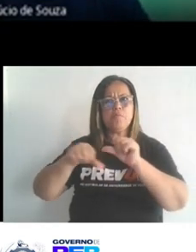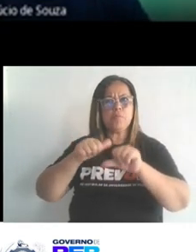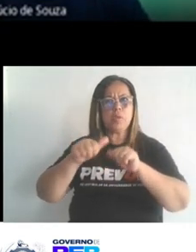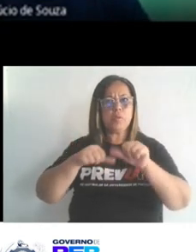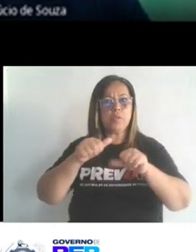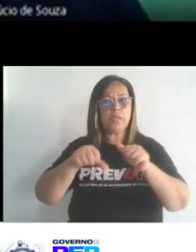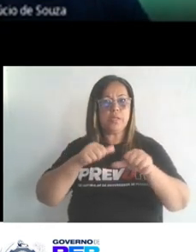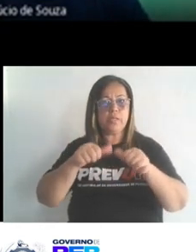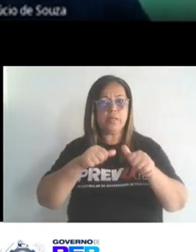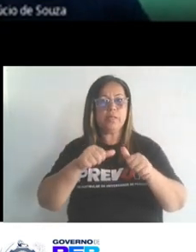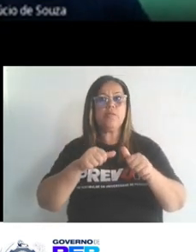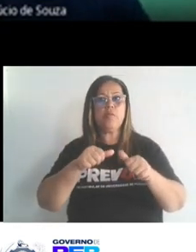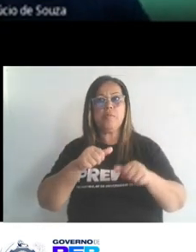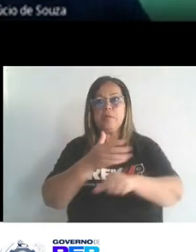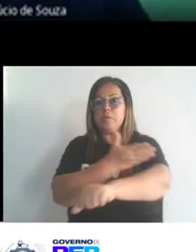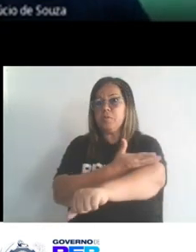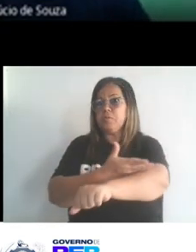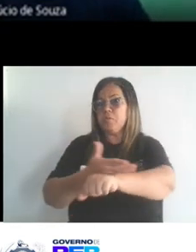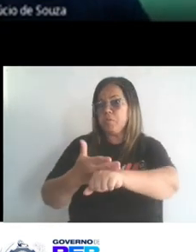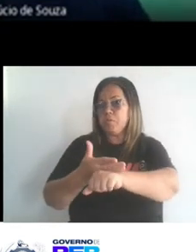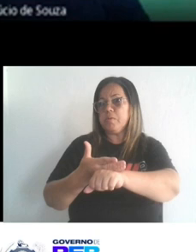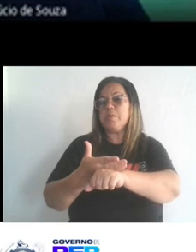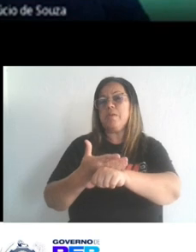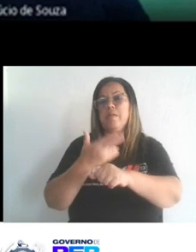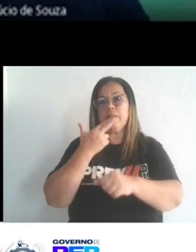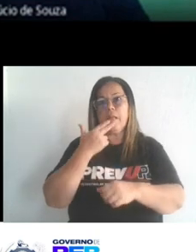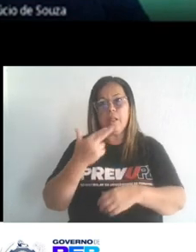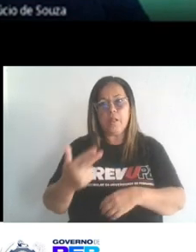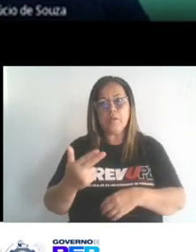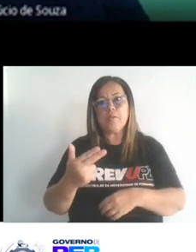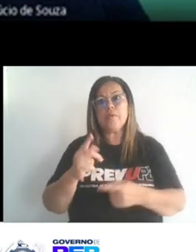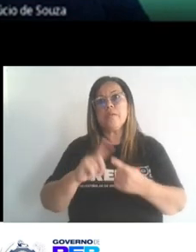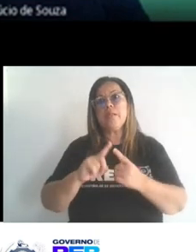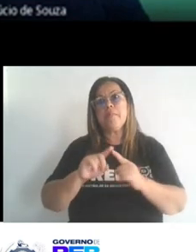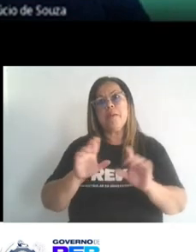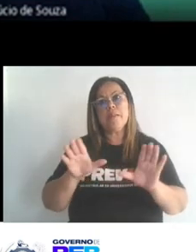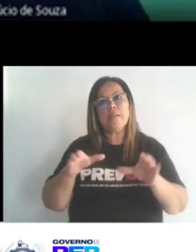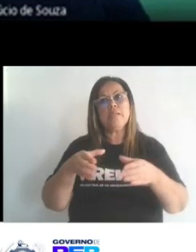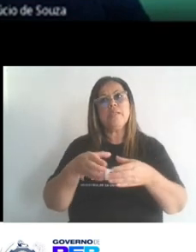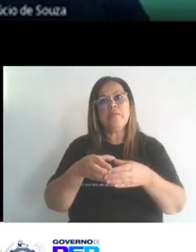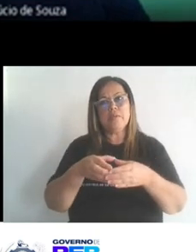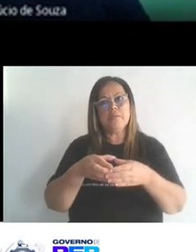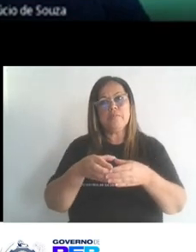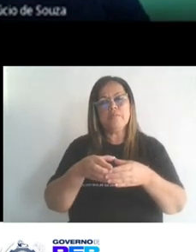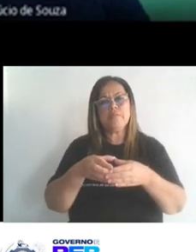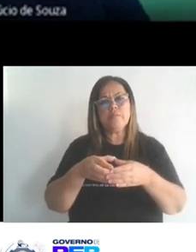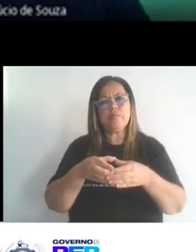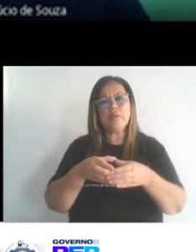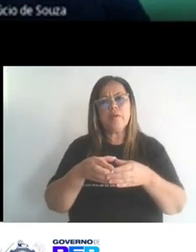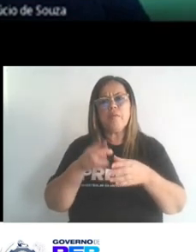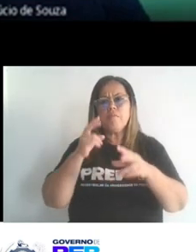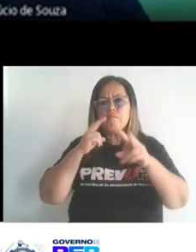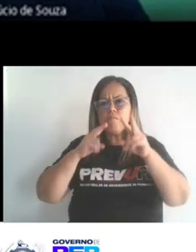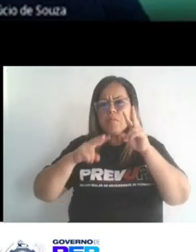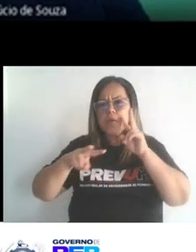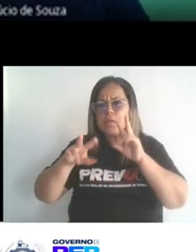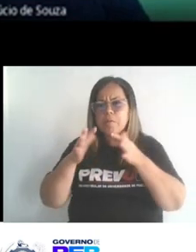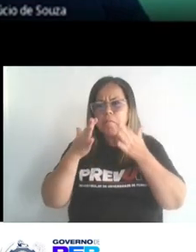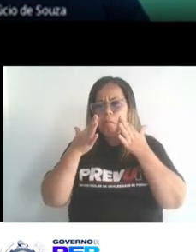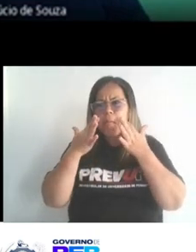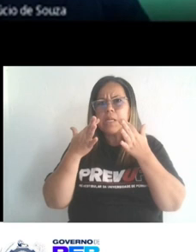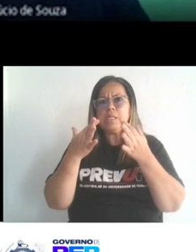transformação dos costumes das línguas e das civilizações uma visão portanto mais atenta aos